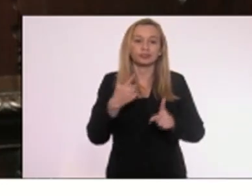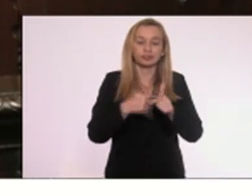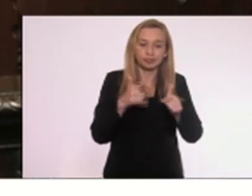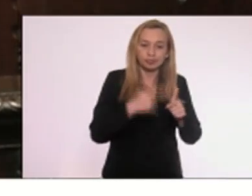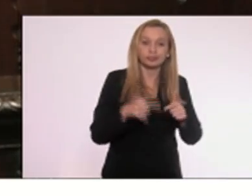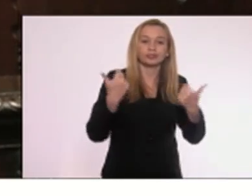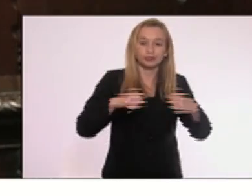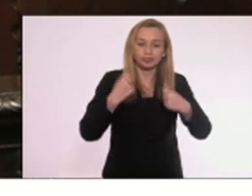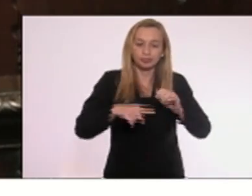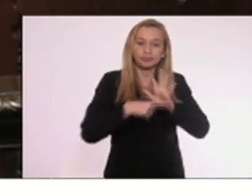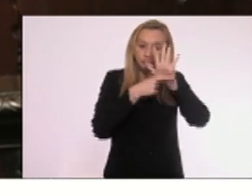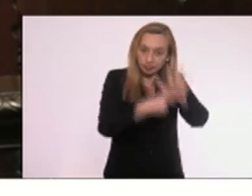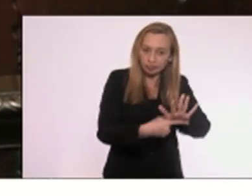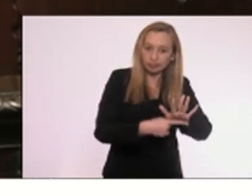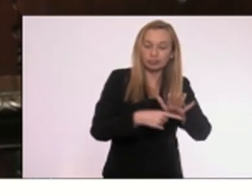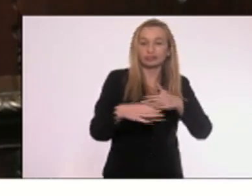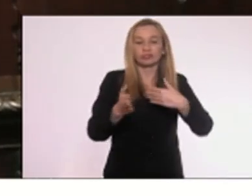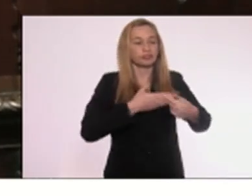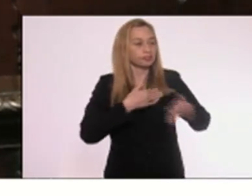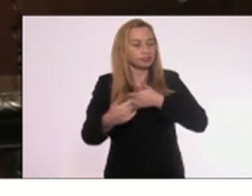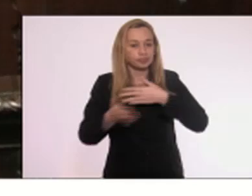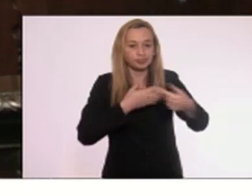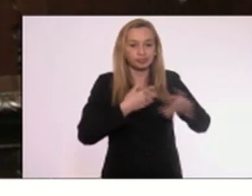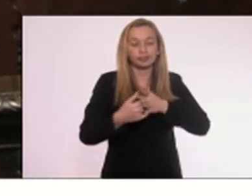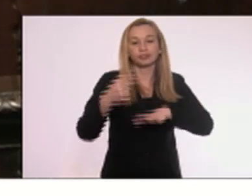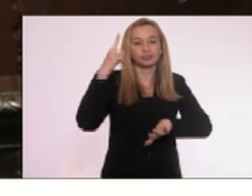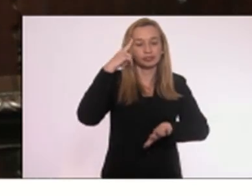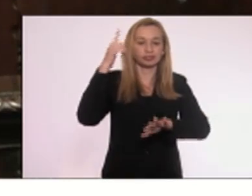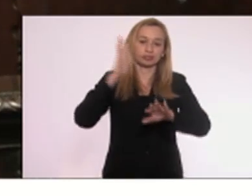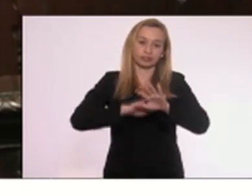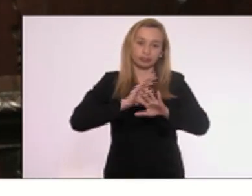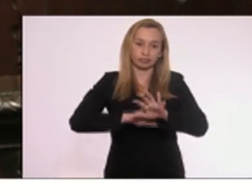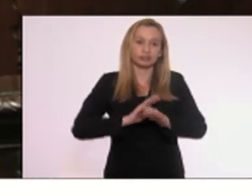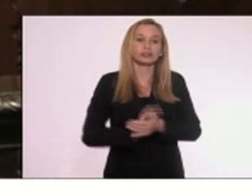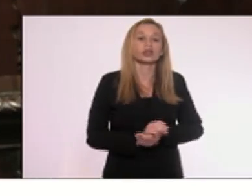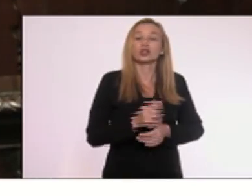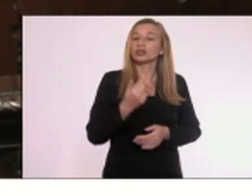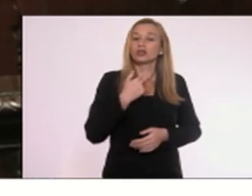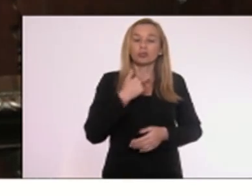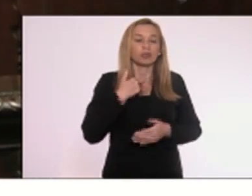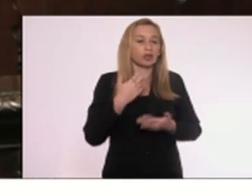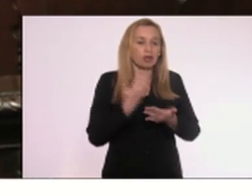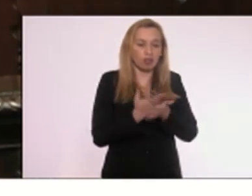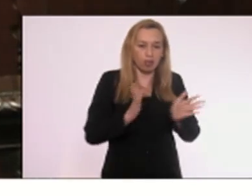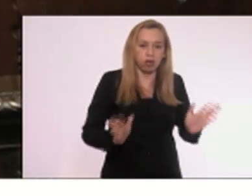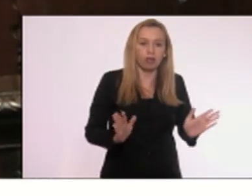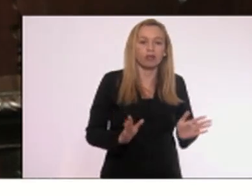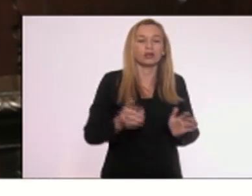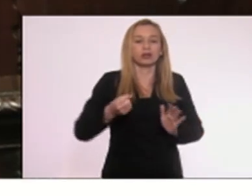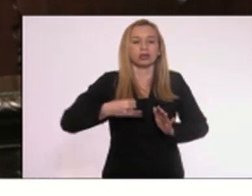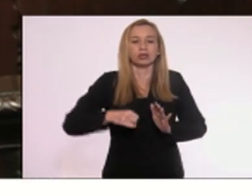parlamento, independente do viés ideológico. Não posso terminar, senhor presidente, sem antes